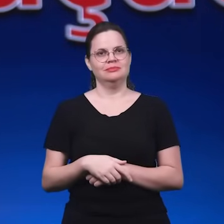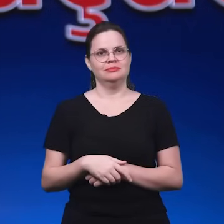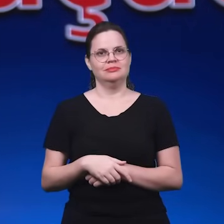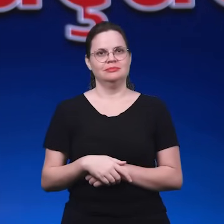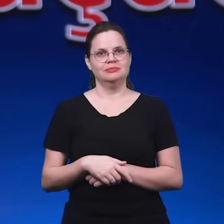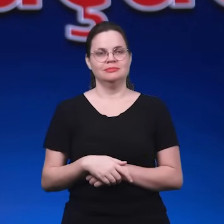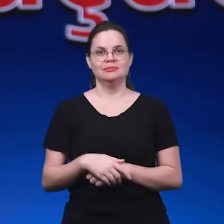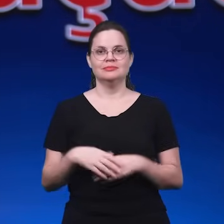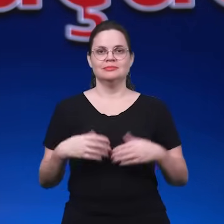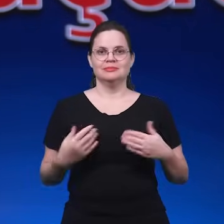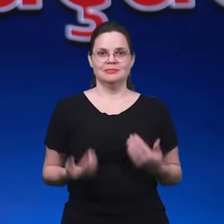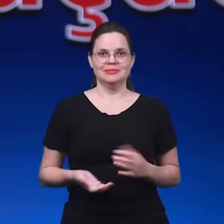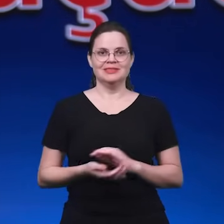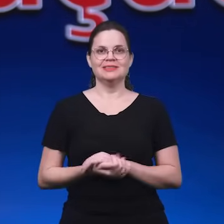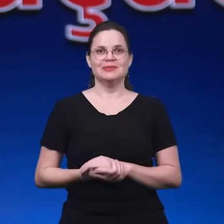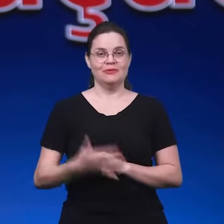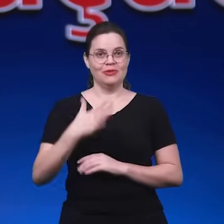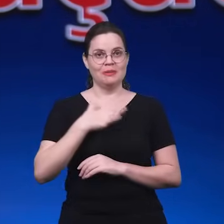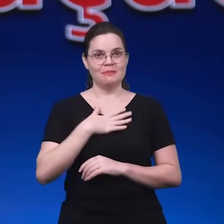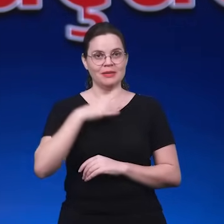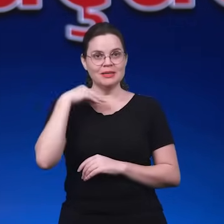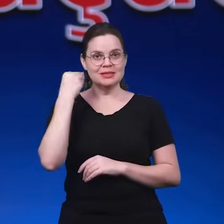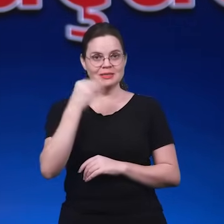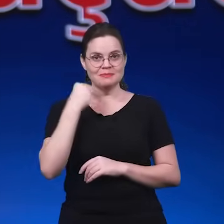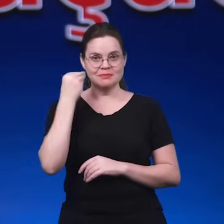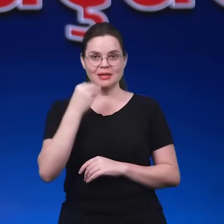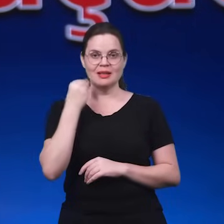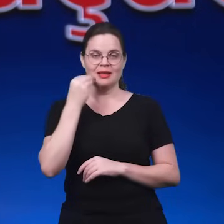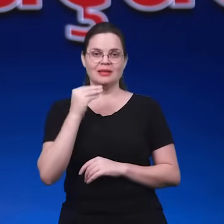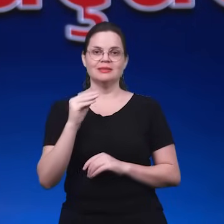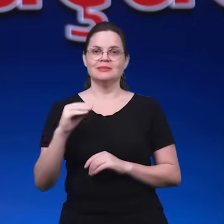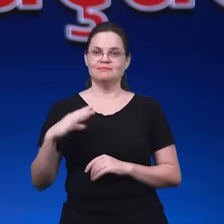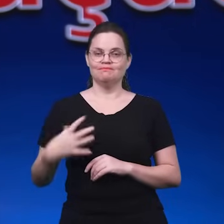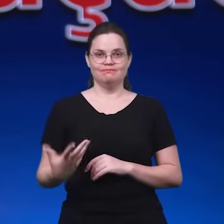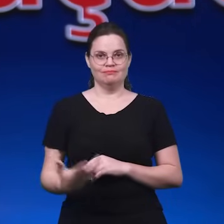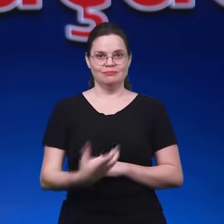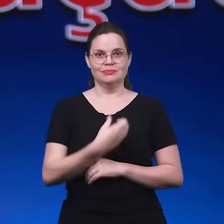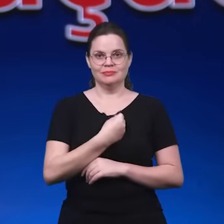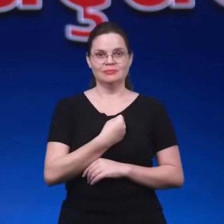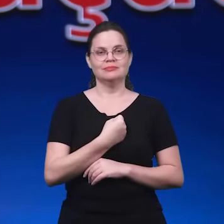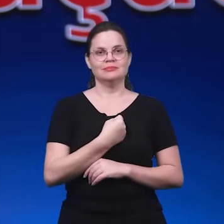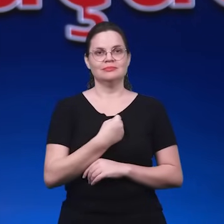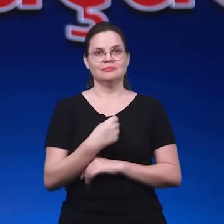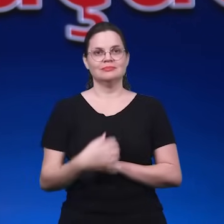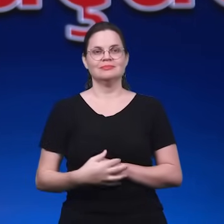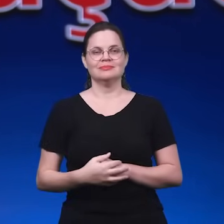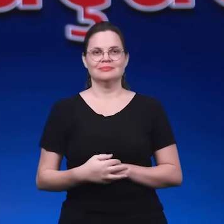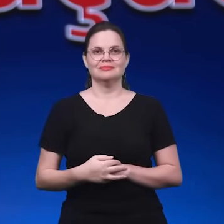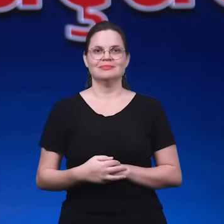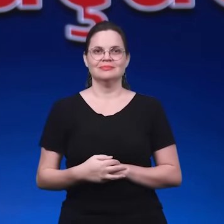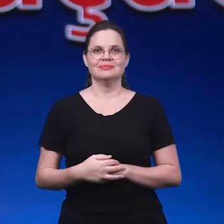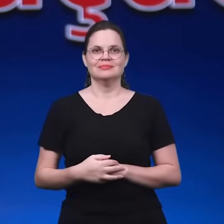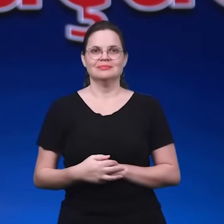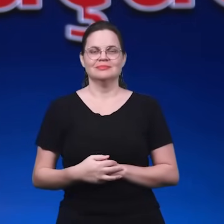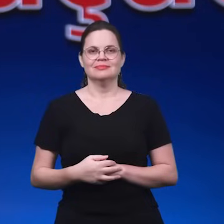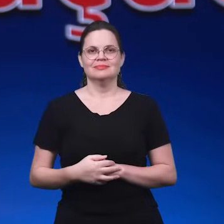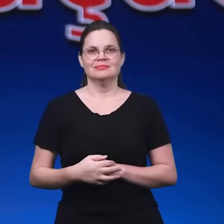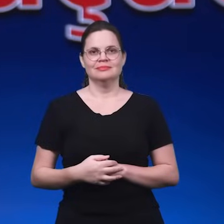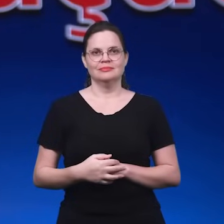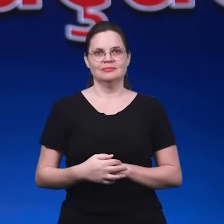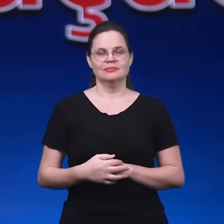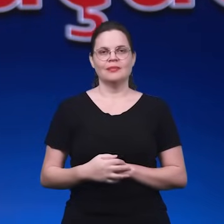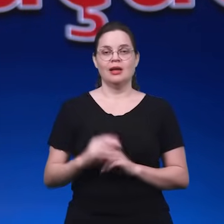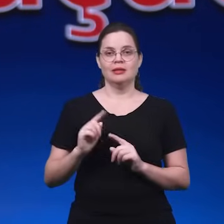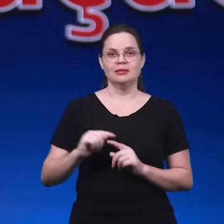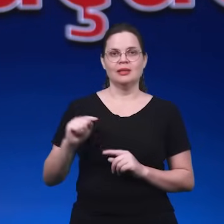Então essa foi a minha grande experiência, minha grande experiência de salvação.